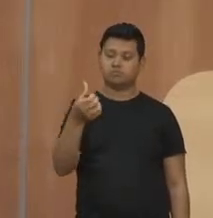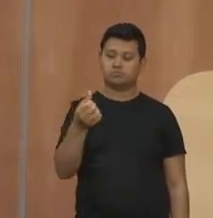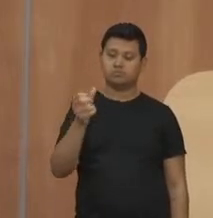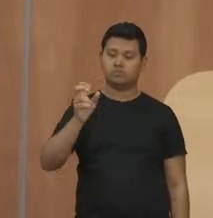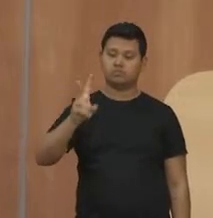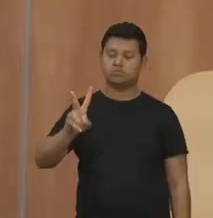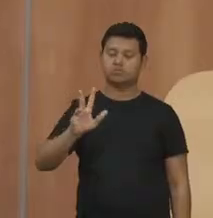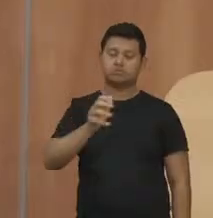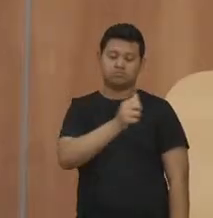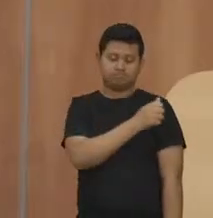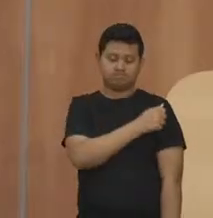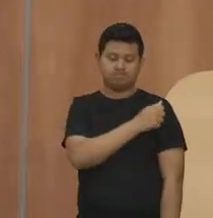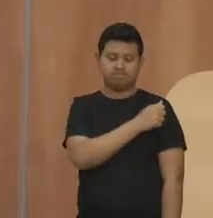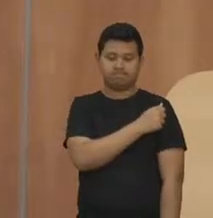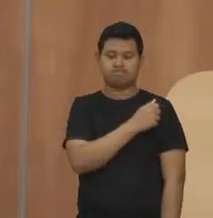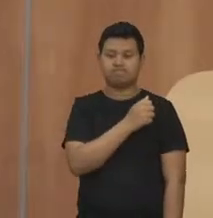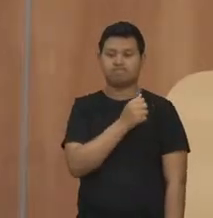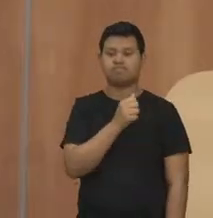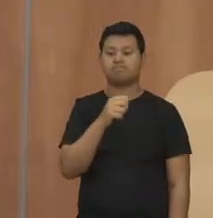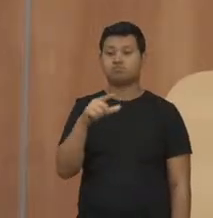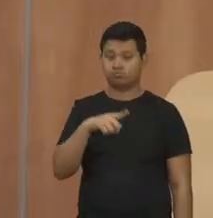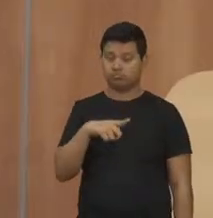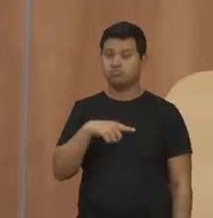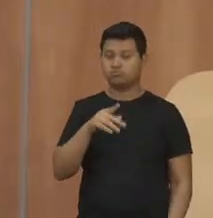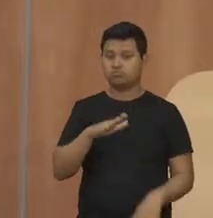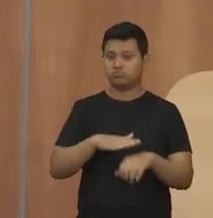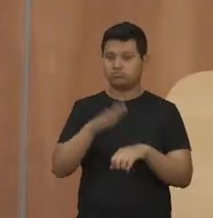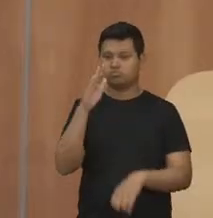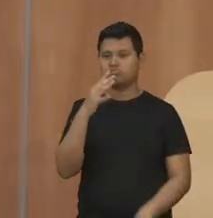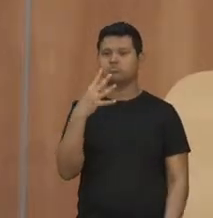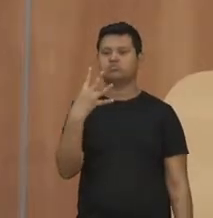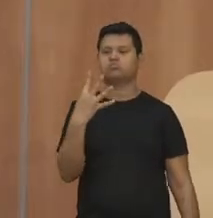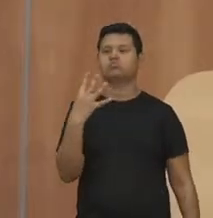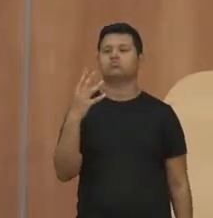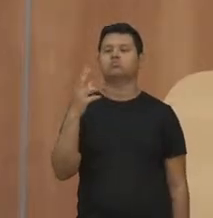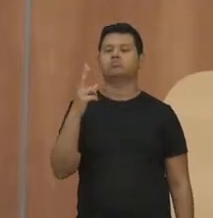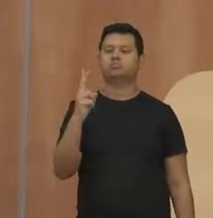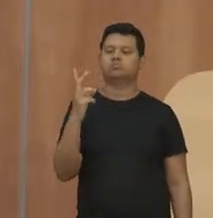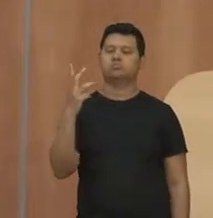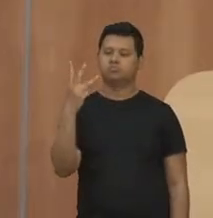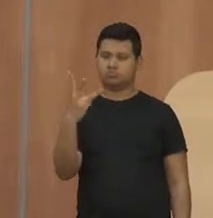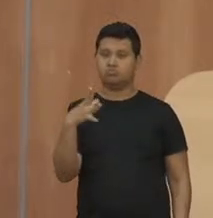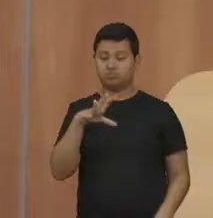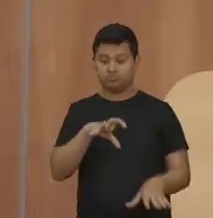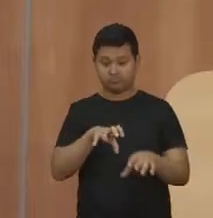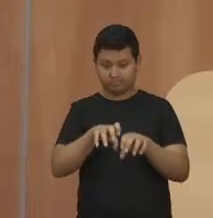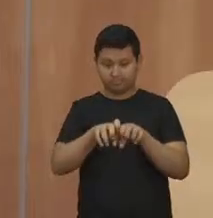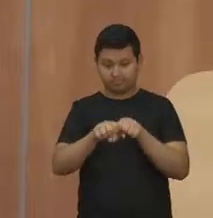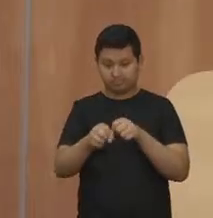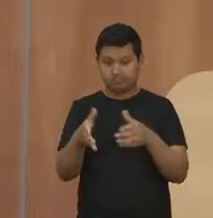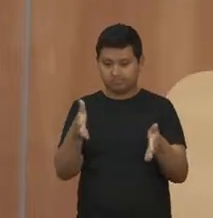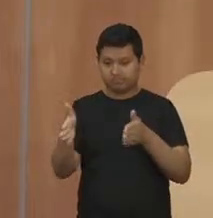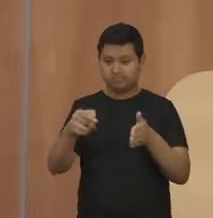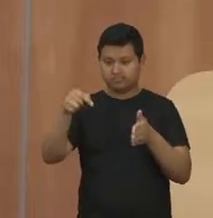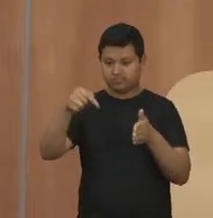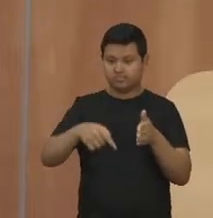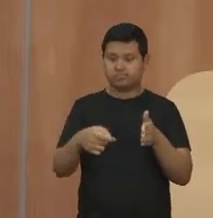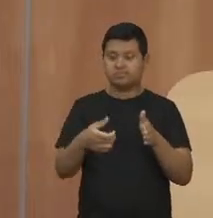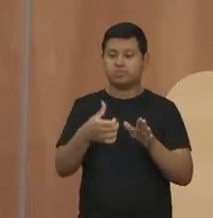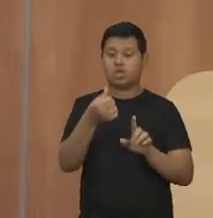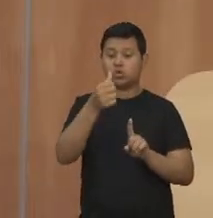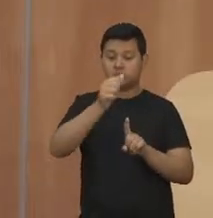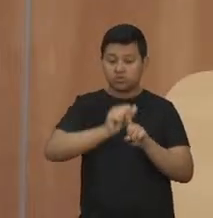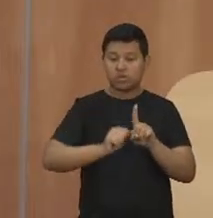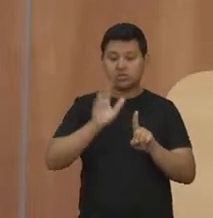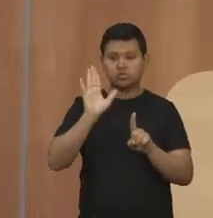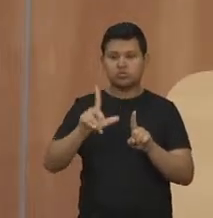4.862 alunos. Teremos mais 423 que se formarão nesse semestre e já foram